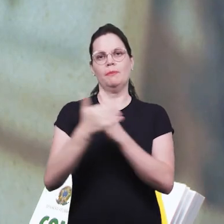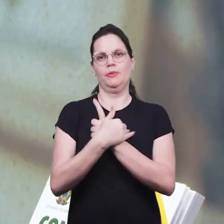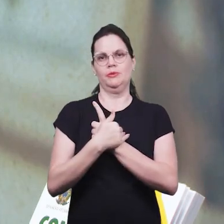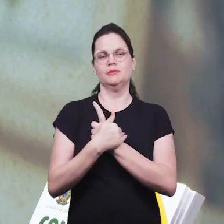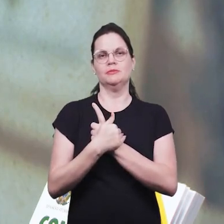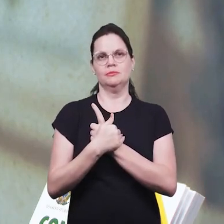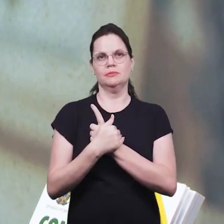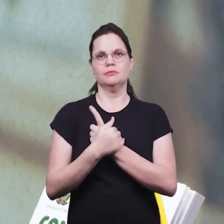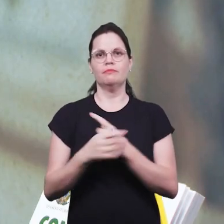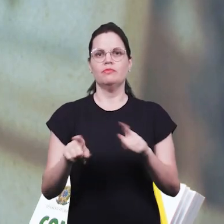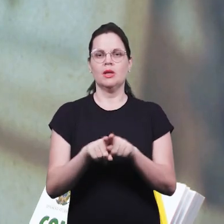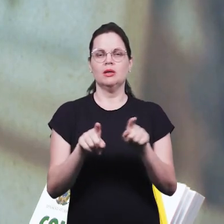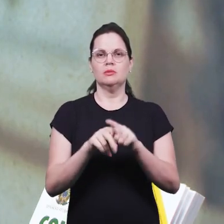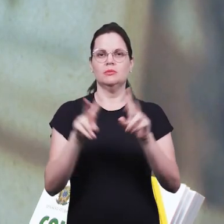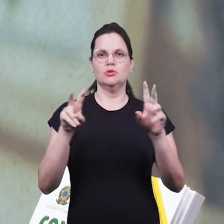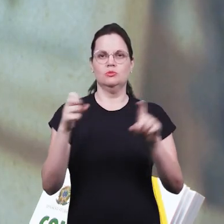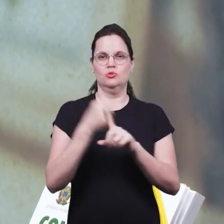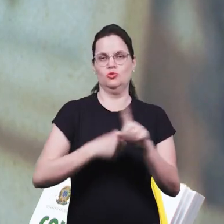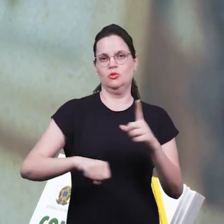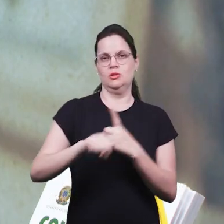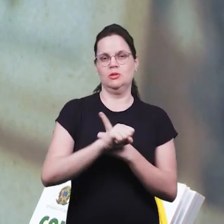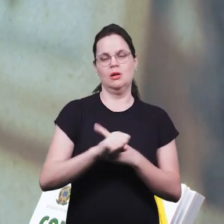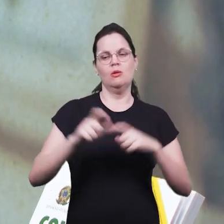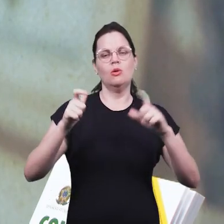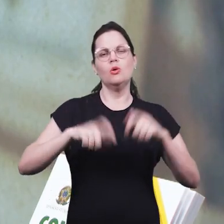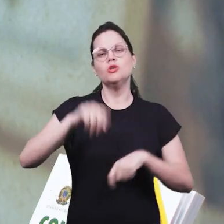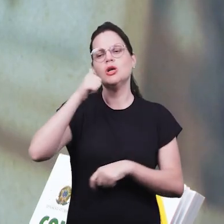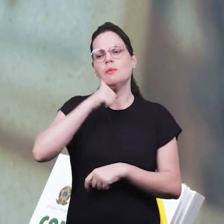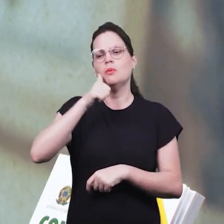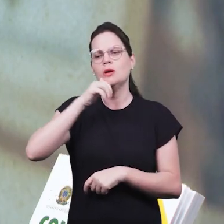vêm das circunstâncias sociais, onde que a mulher se insere,